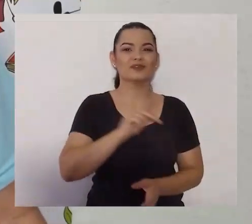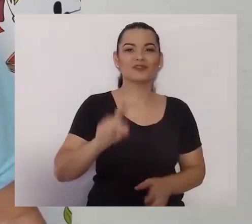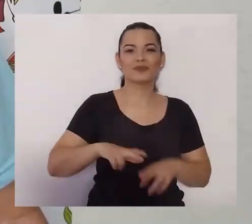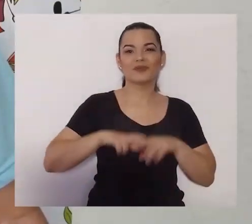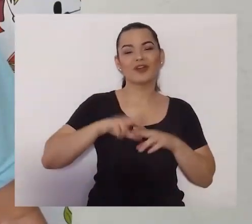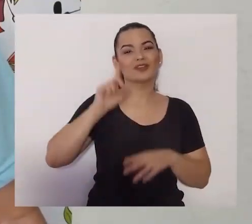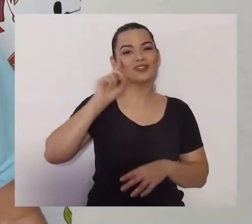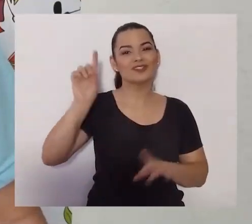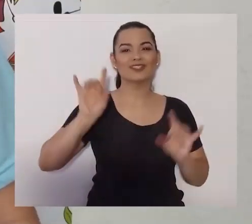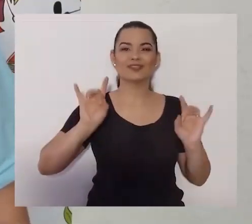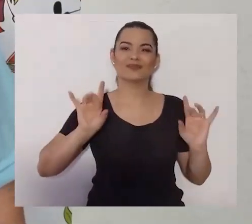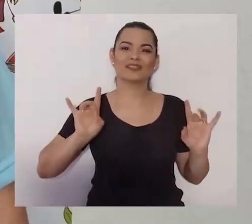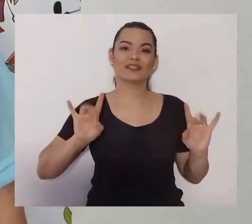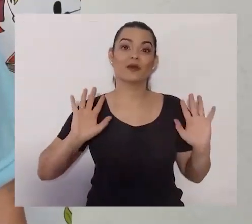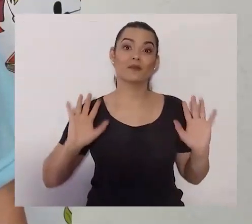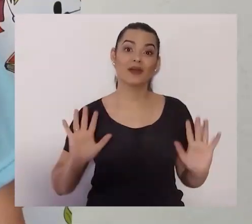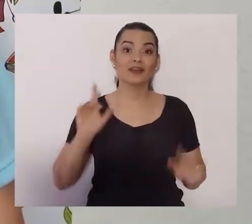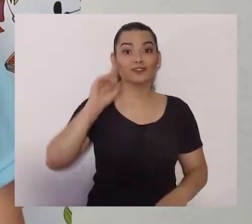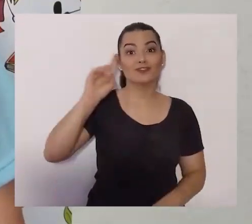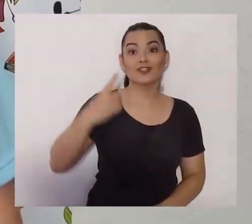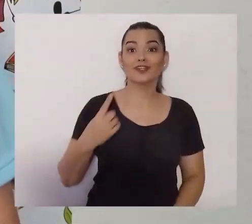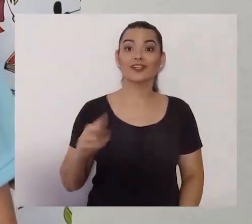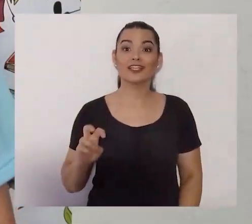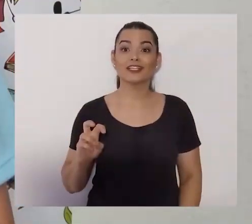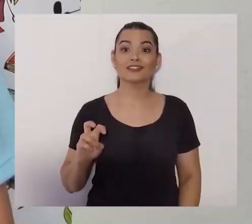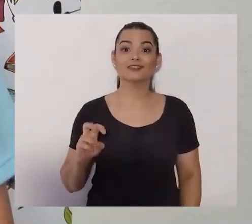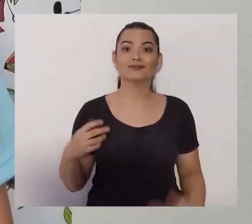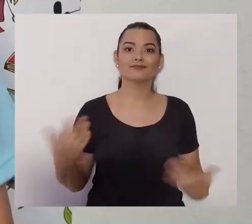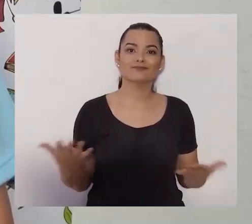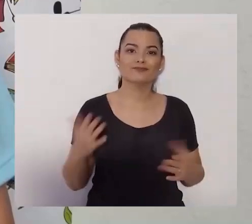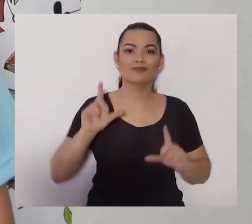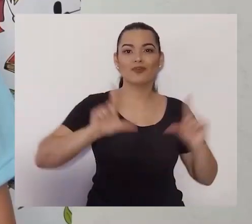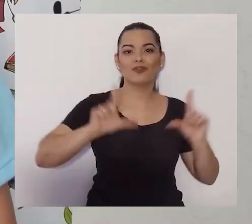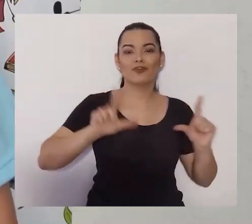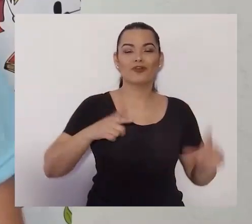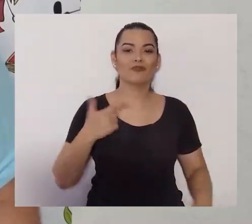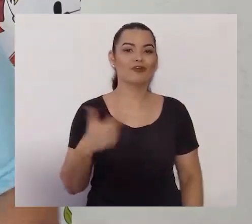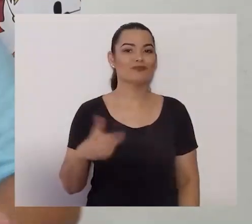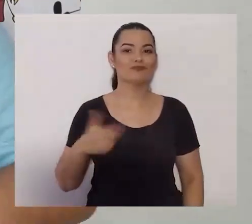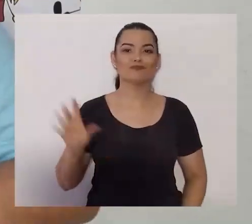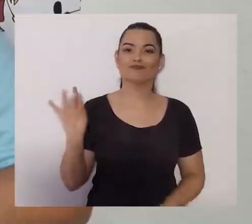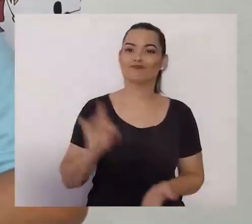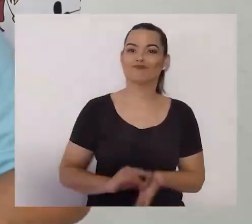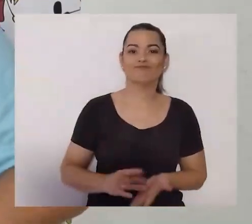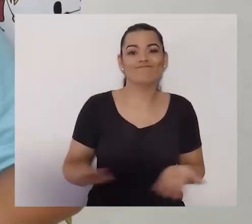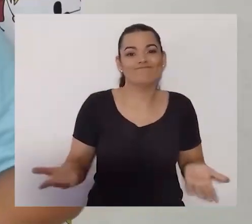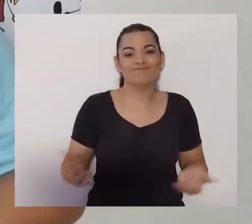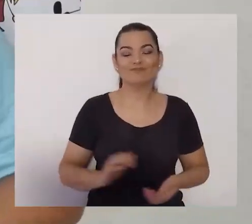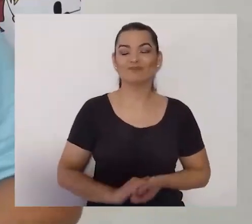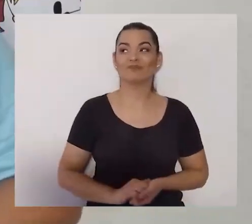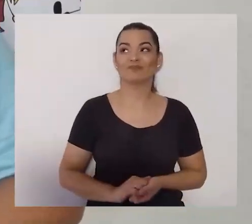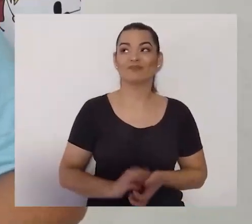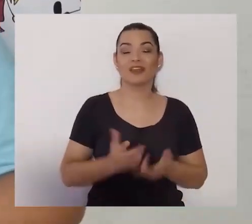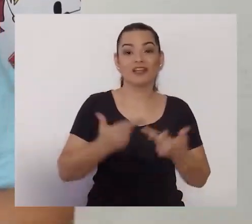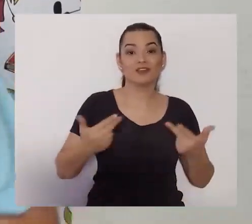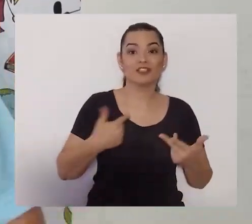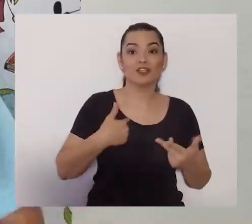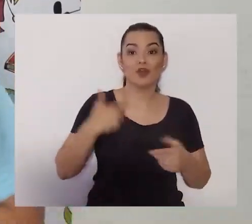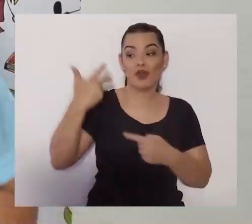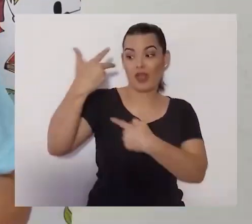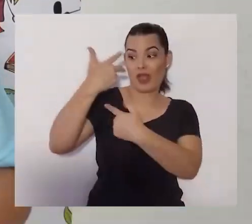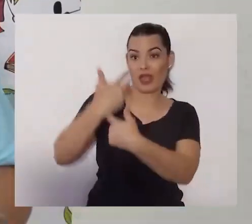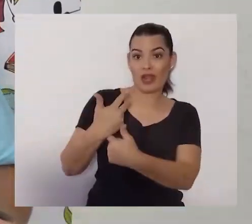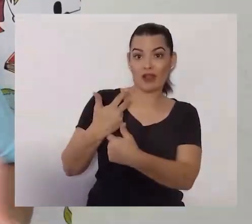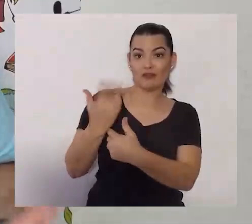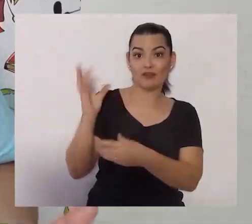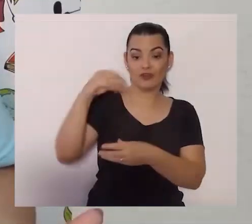nosso dia. Só que aí, dia 15, não ia ter programa. Então, tudo que eu tinha gravado naquela semana,